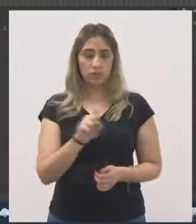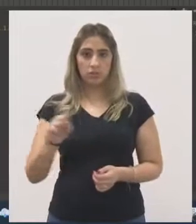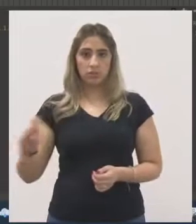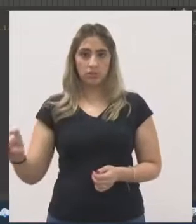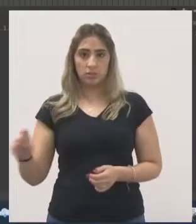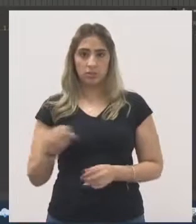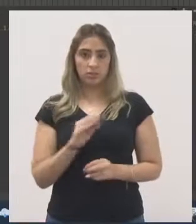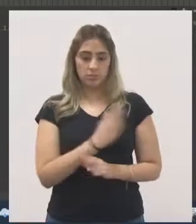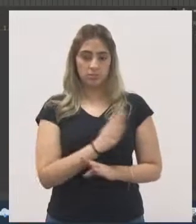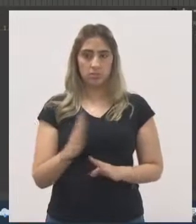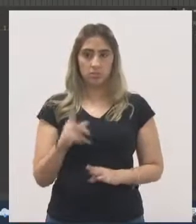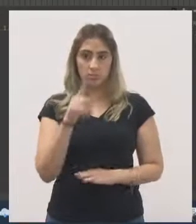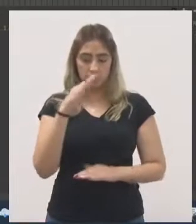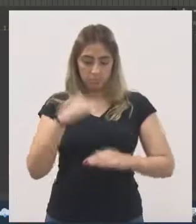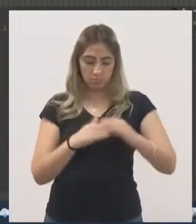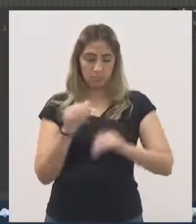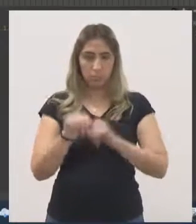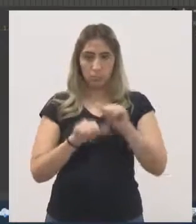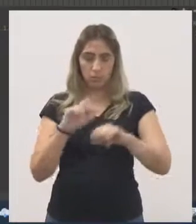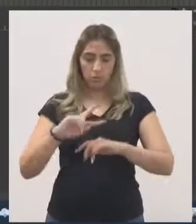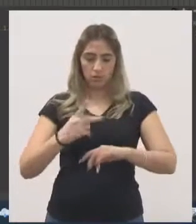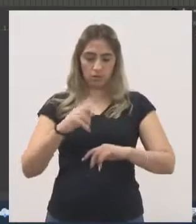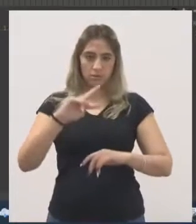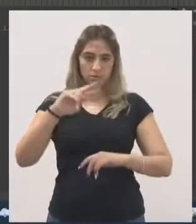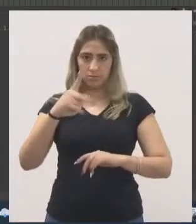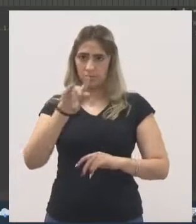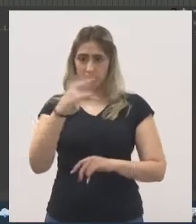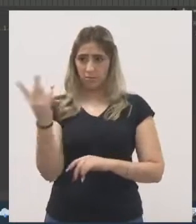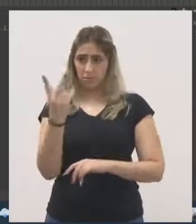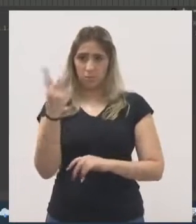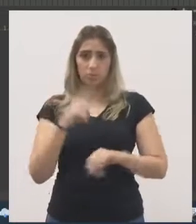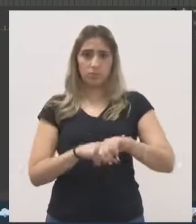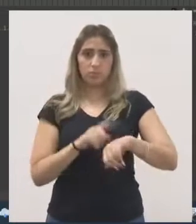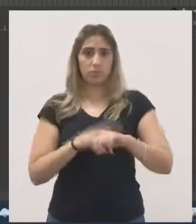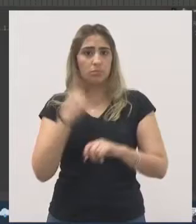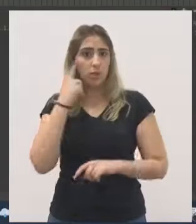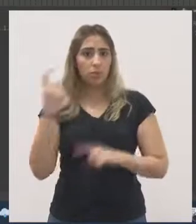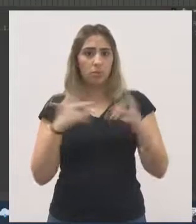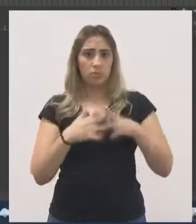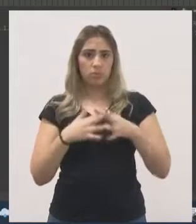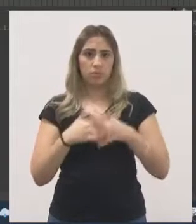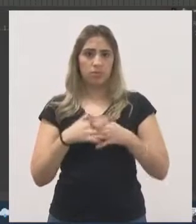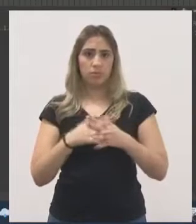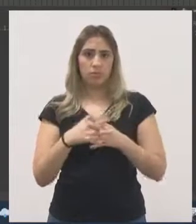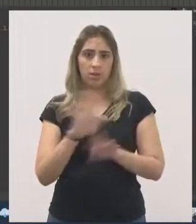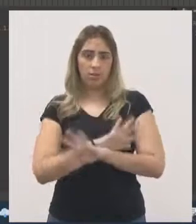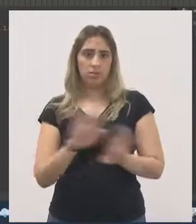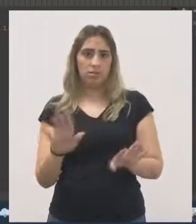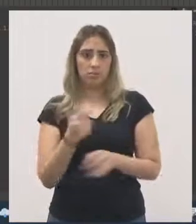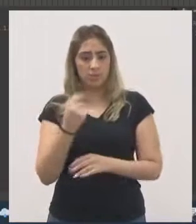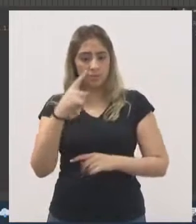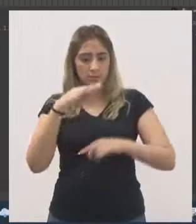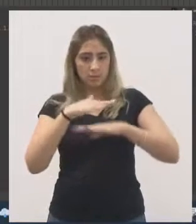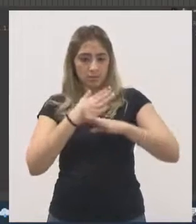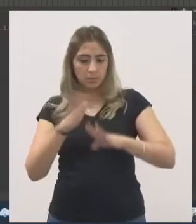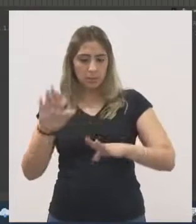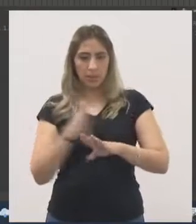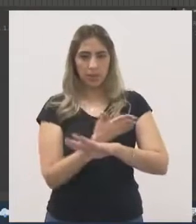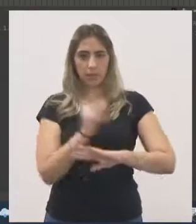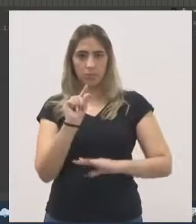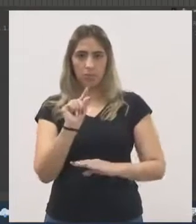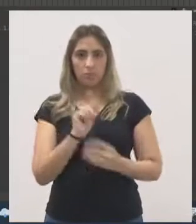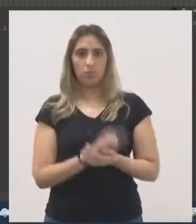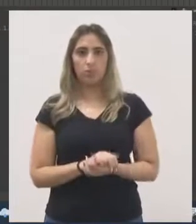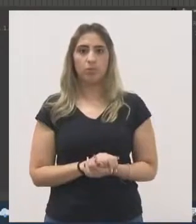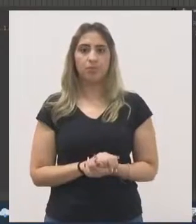sair uma debaixo da outra. Senão, vai tocar as 2 ao mesmo tempo. Aí aqui já não vai tocar mais. Parou uma, começou